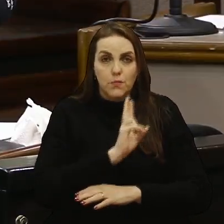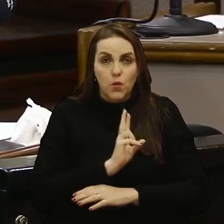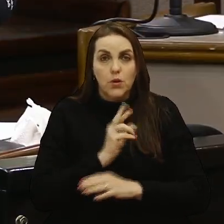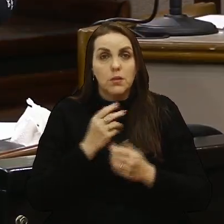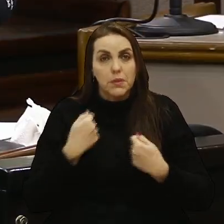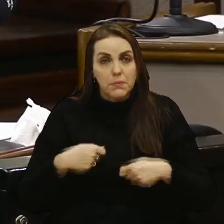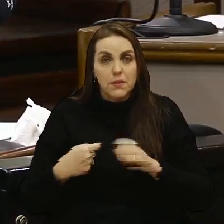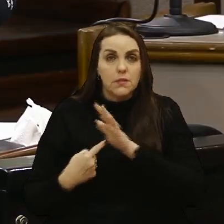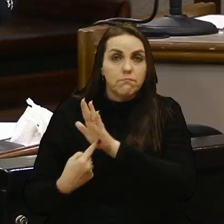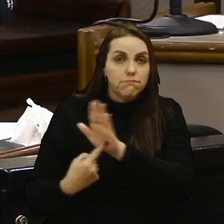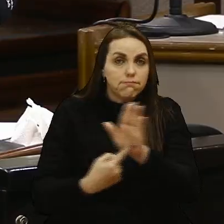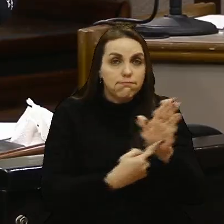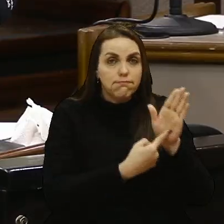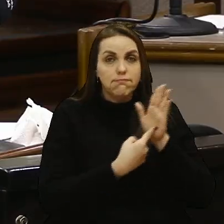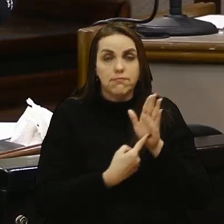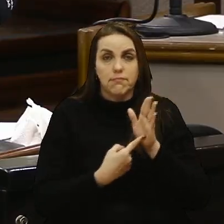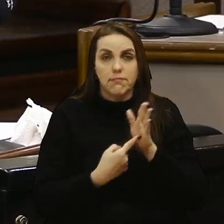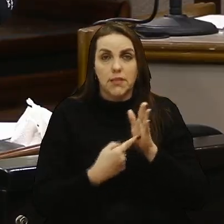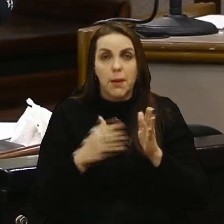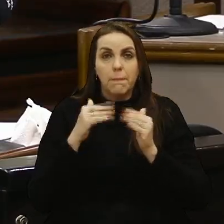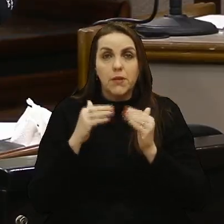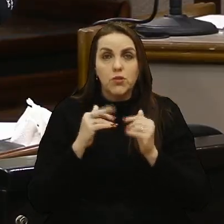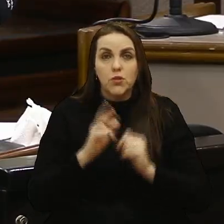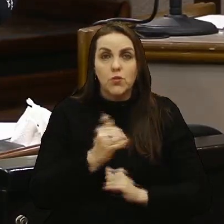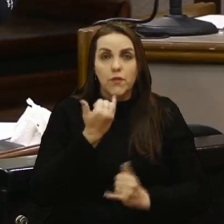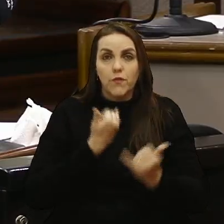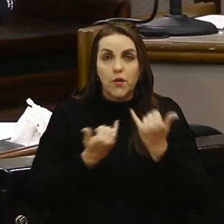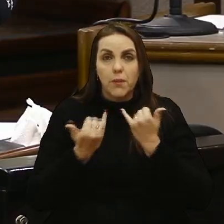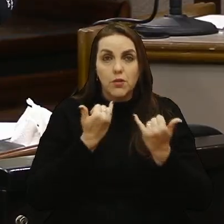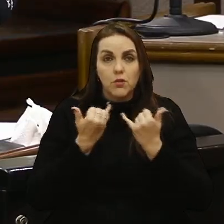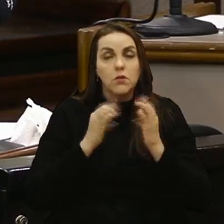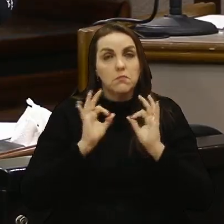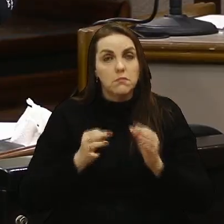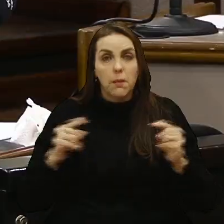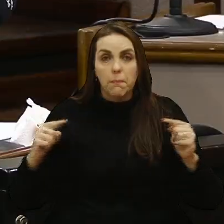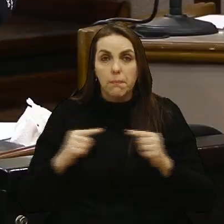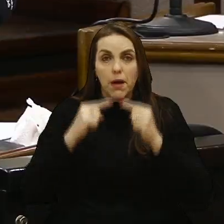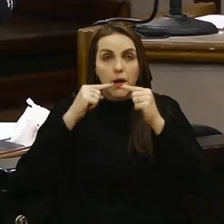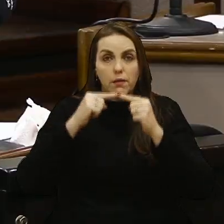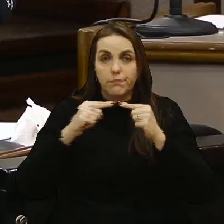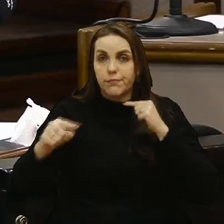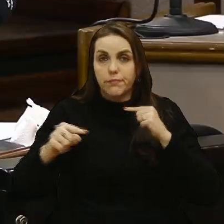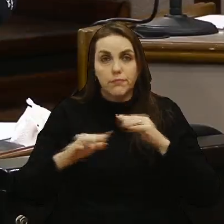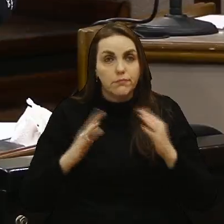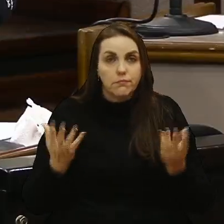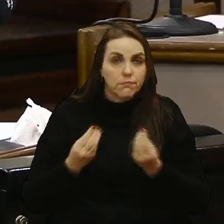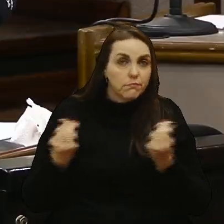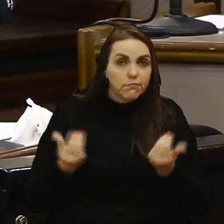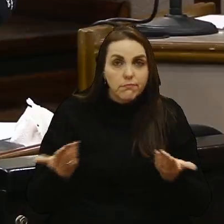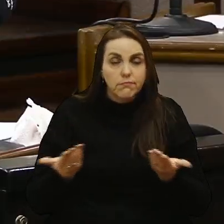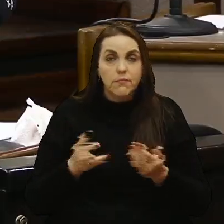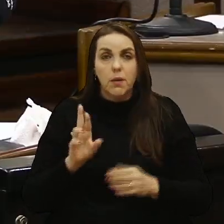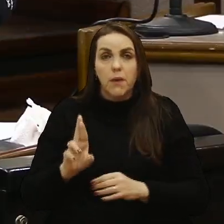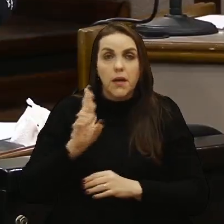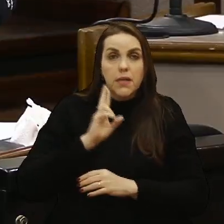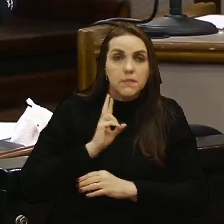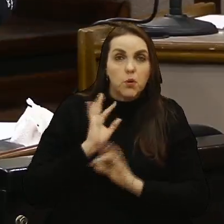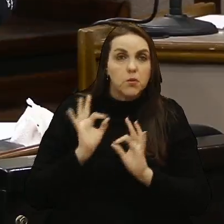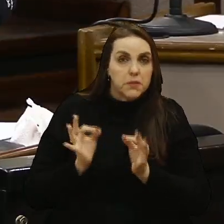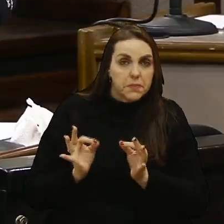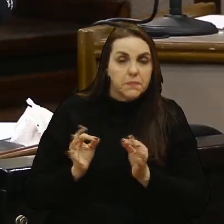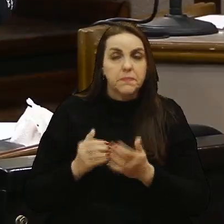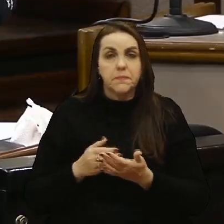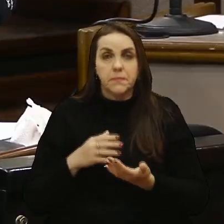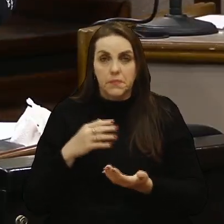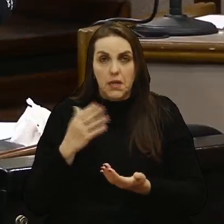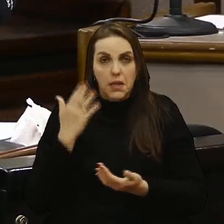o retorno dos pedidos de informação, para a gente poder ver, está de acordo, não está de acordo, é uma resposta